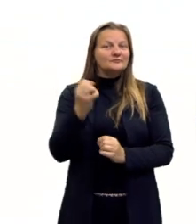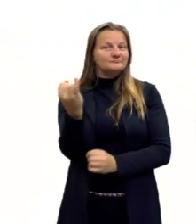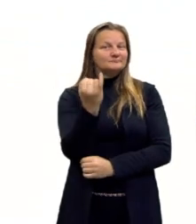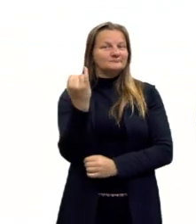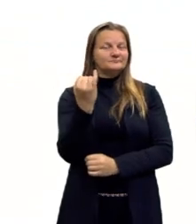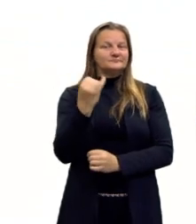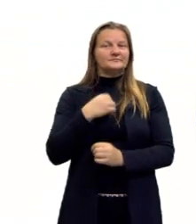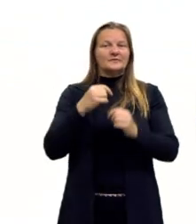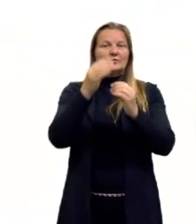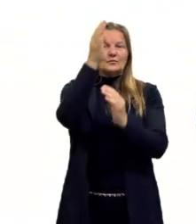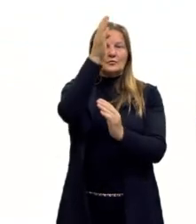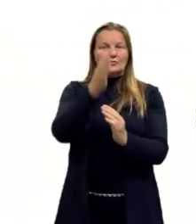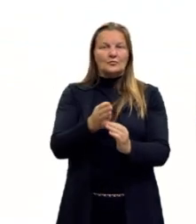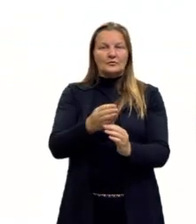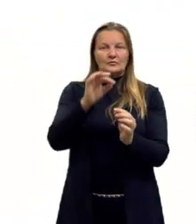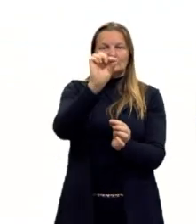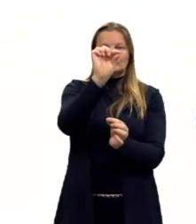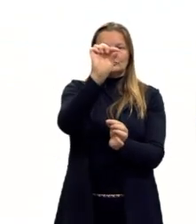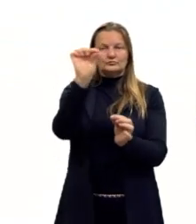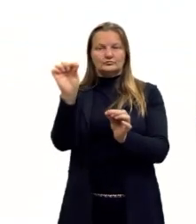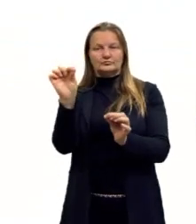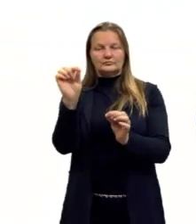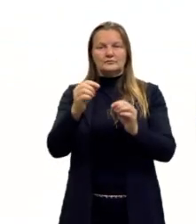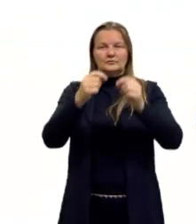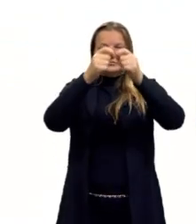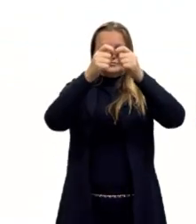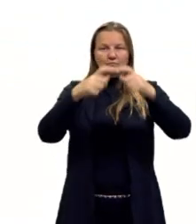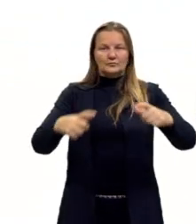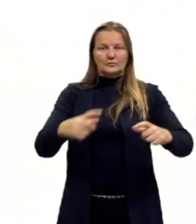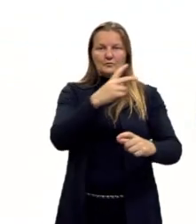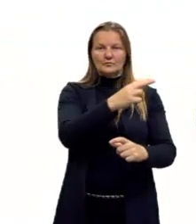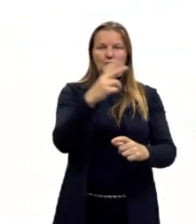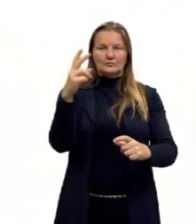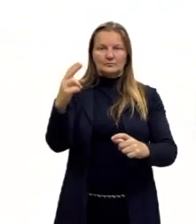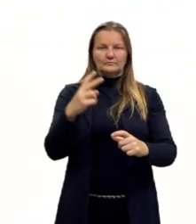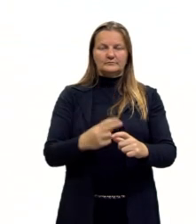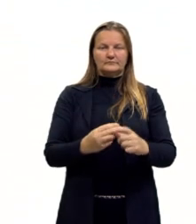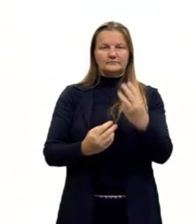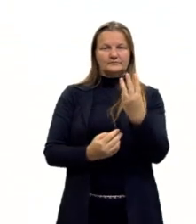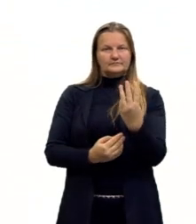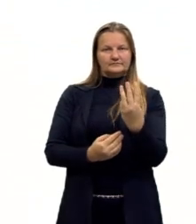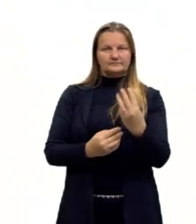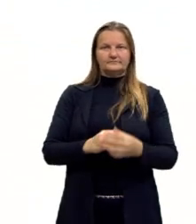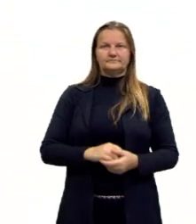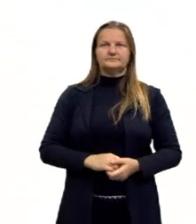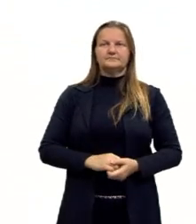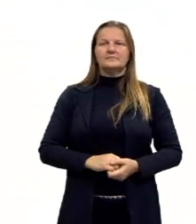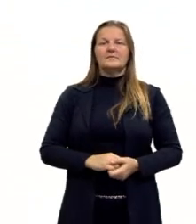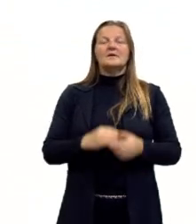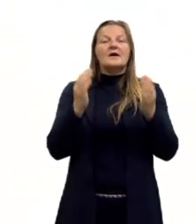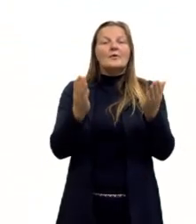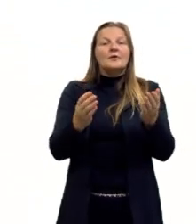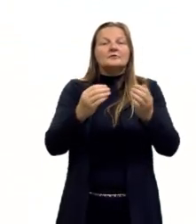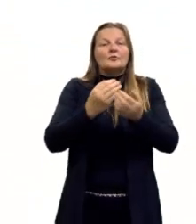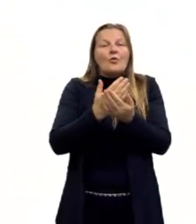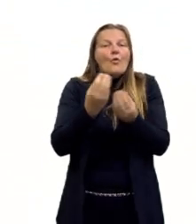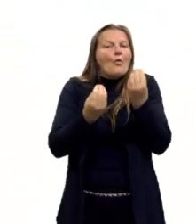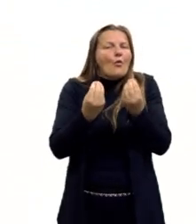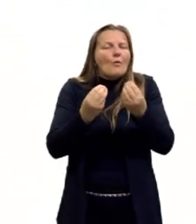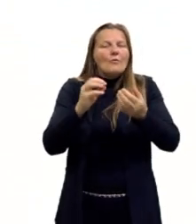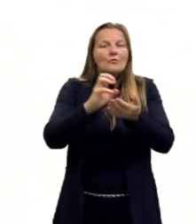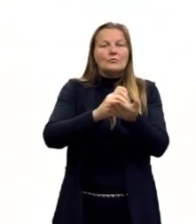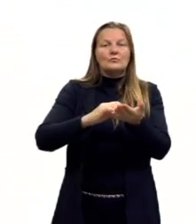o cone reto cone oblíquo e o cone equilátero e agora nós vamos ver